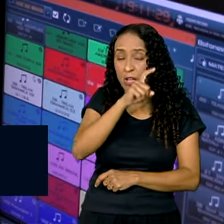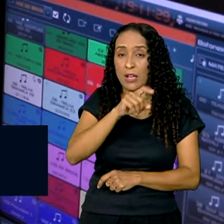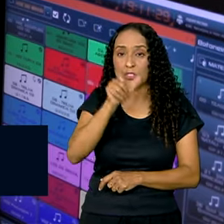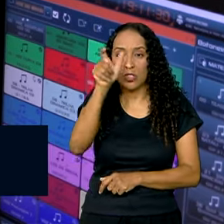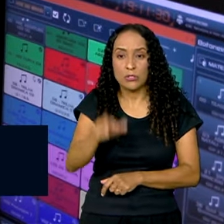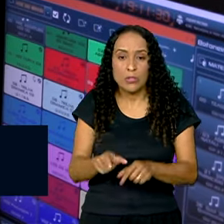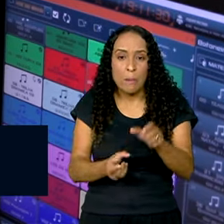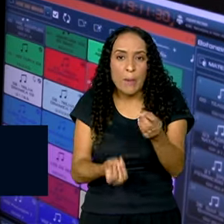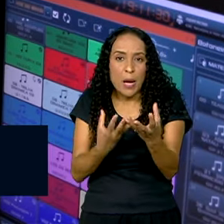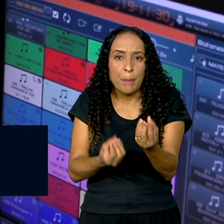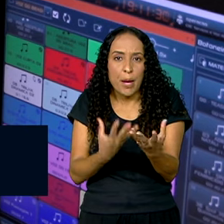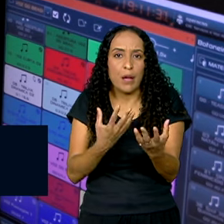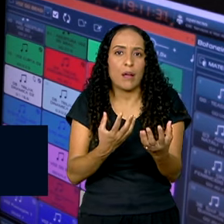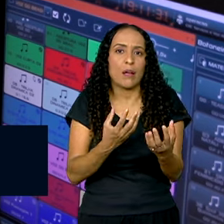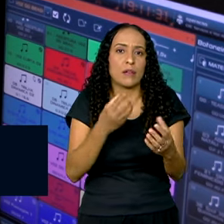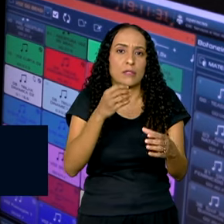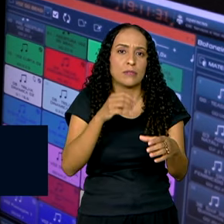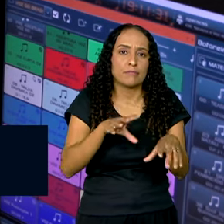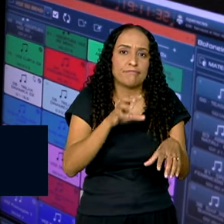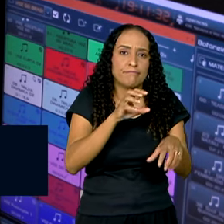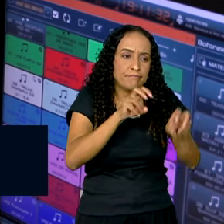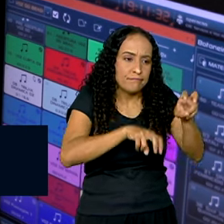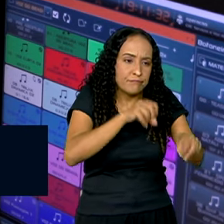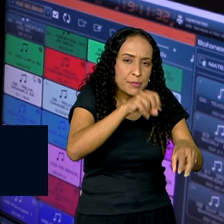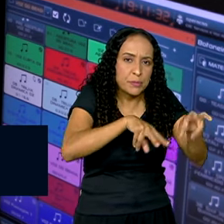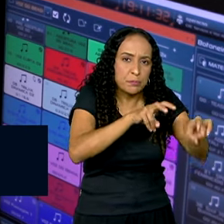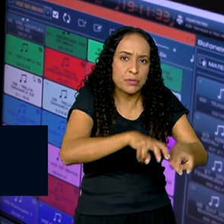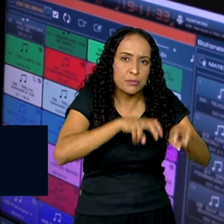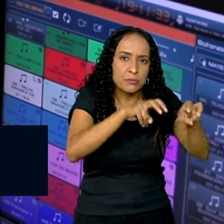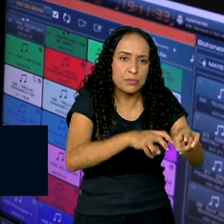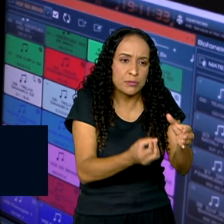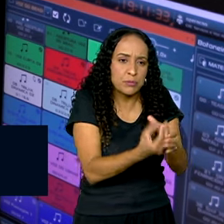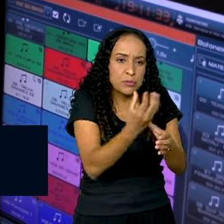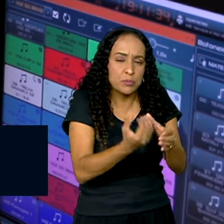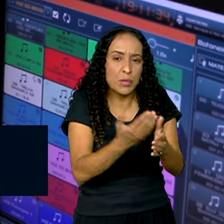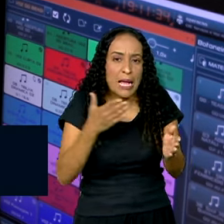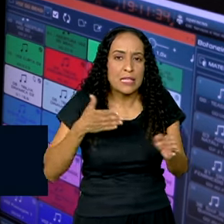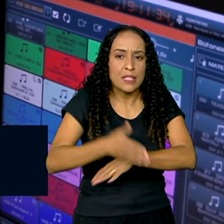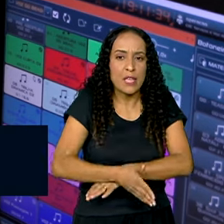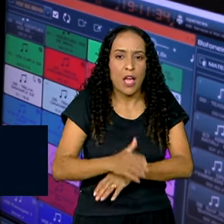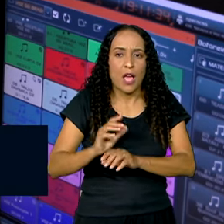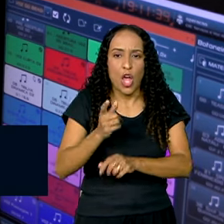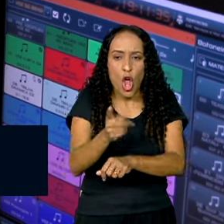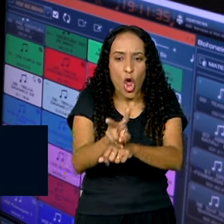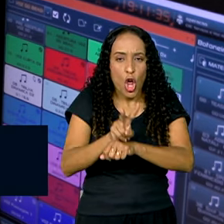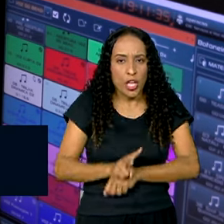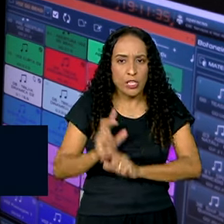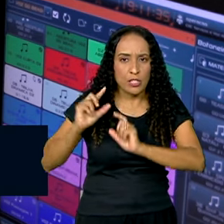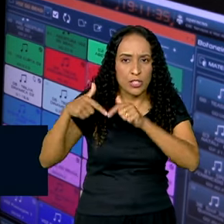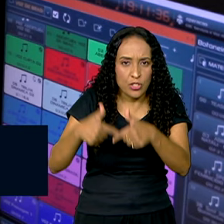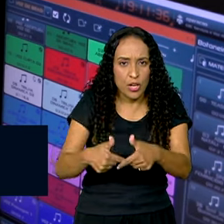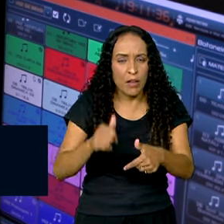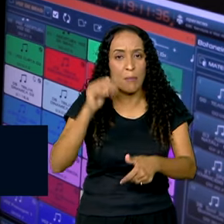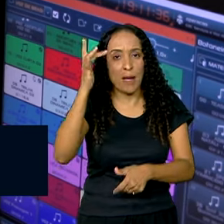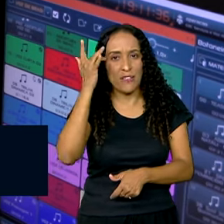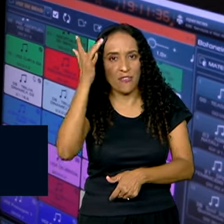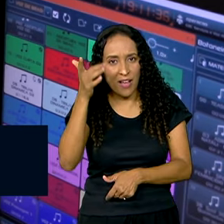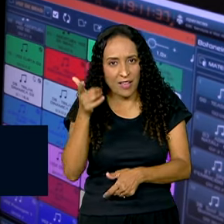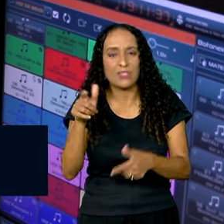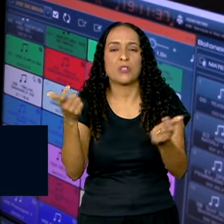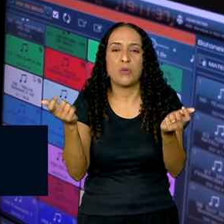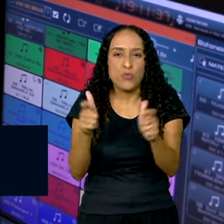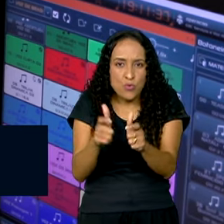do Produtor ou da produtora de acessar o crédito tradicional maior seja a facilidade para acessar esse modelo de mic crédito